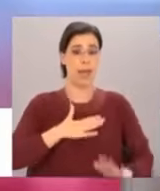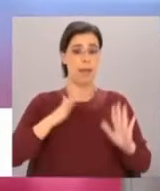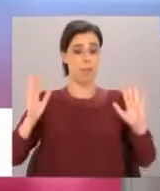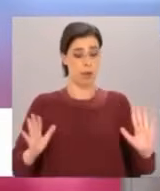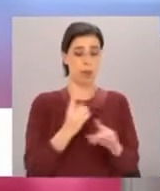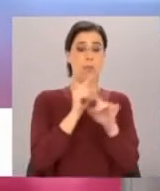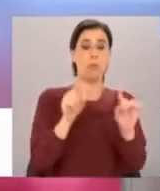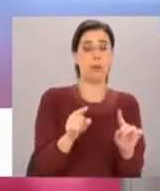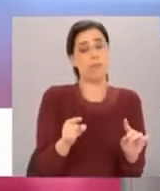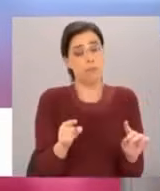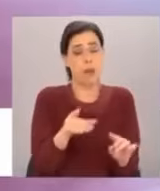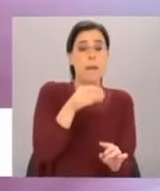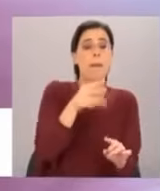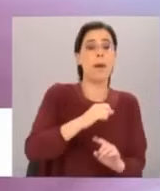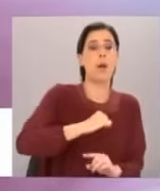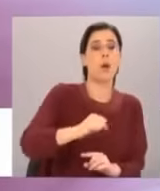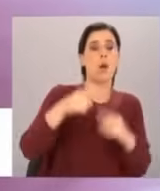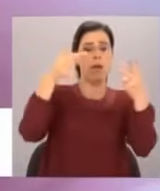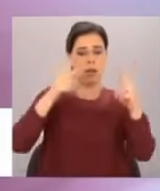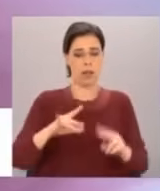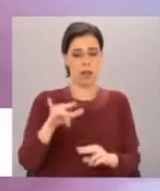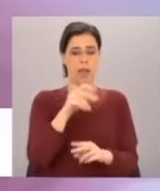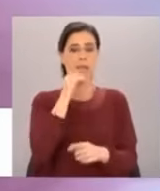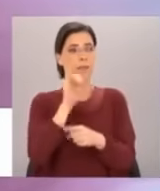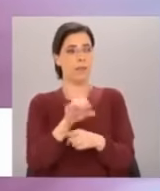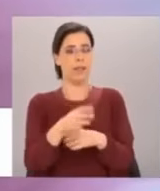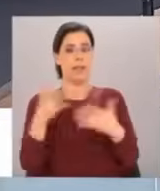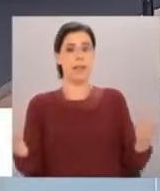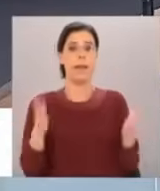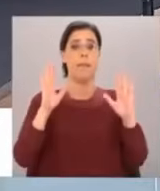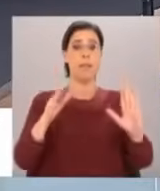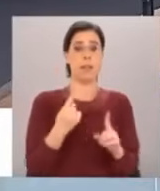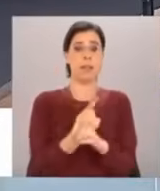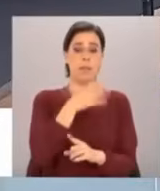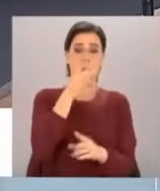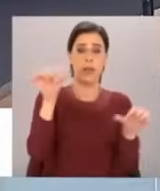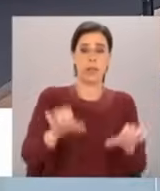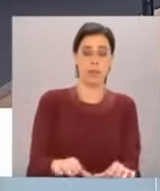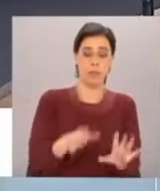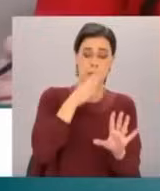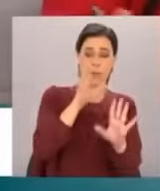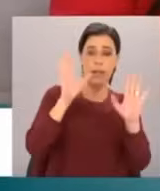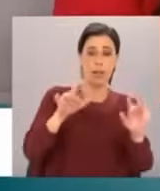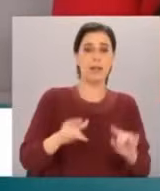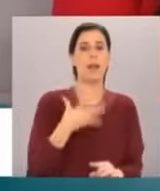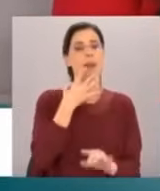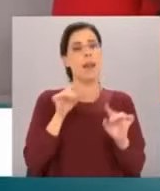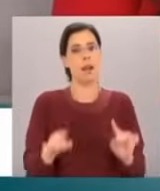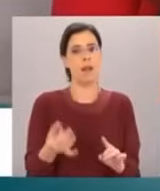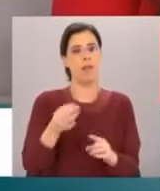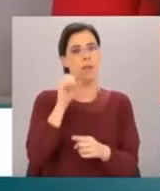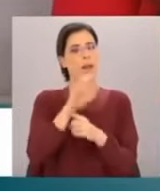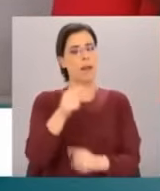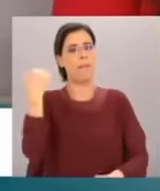por isso mesmo Talvez o plano seja o contrato do Iva na electricidade é só que eu tenho uma má notícia para sair no surreal é que neste Natal nós